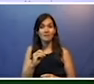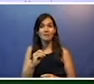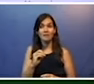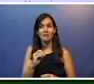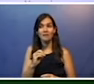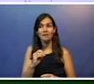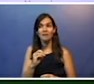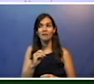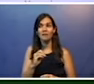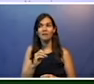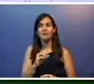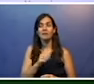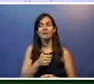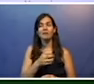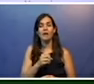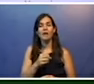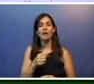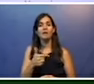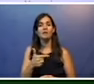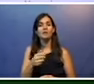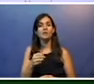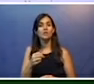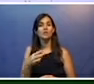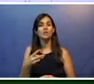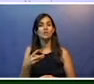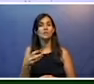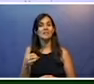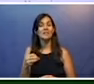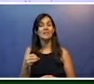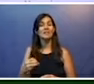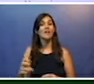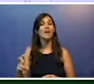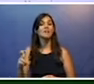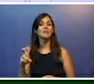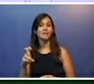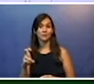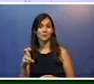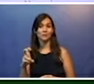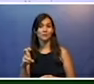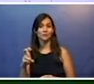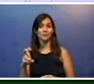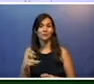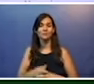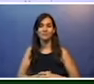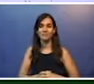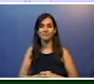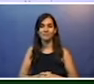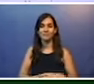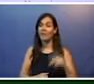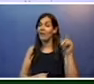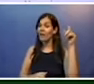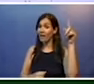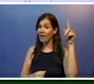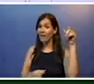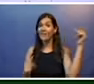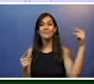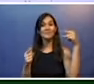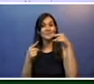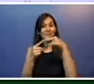valor de 10? Então, vai lá, 10 mais 10 mais 10, ó, 10, 20, 30. Mais 5, que representa a letra